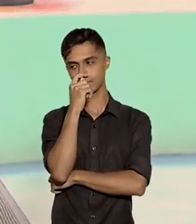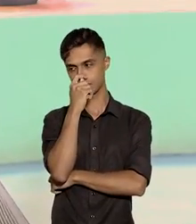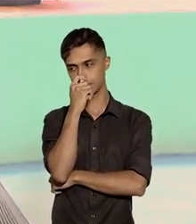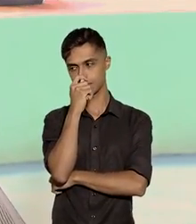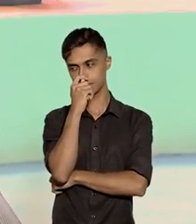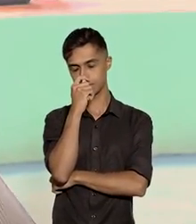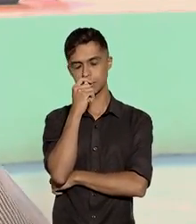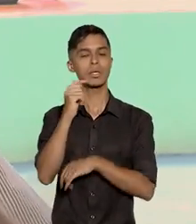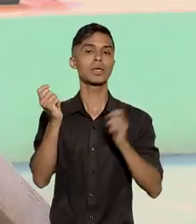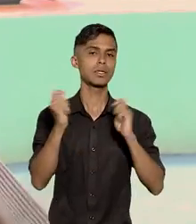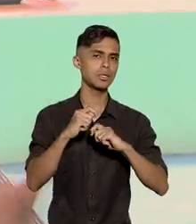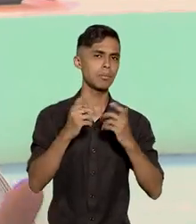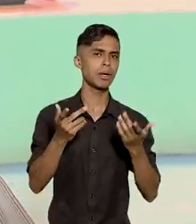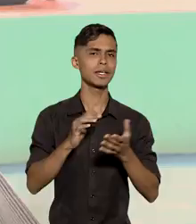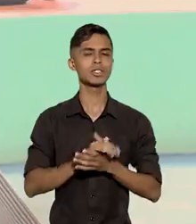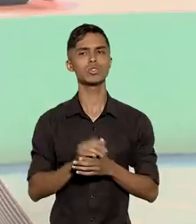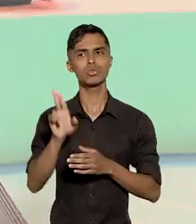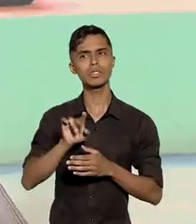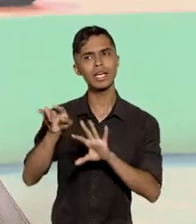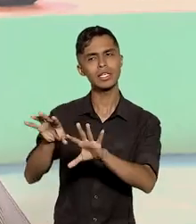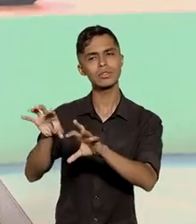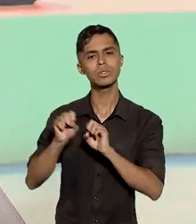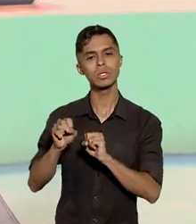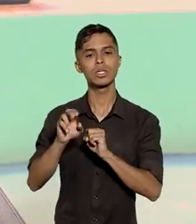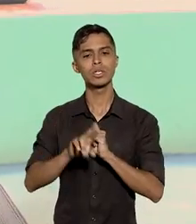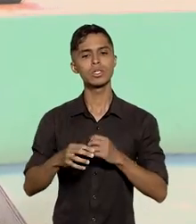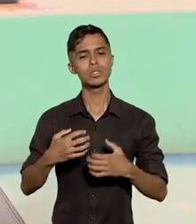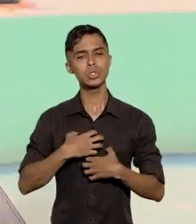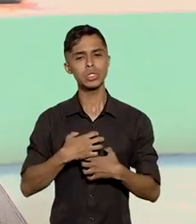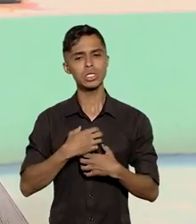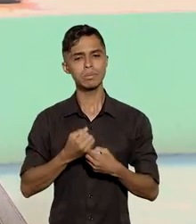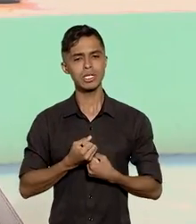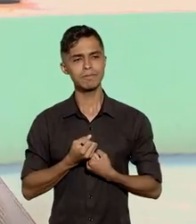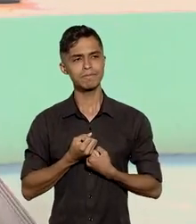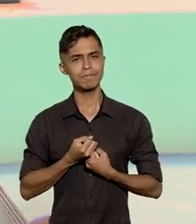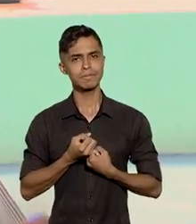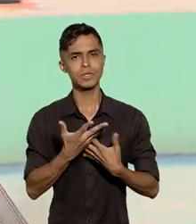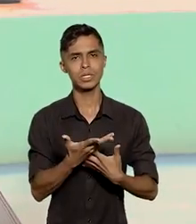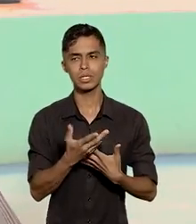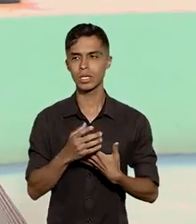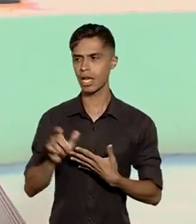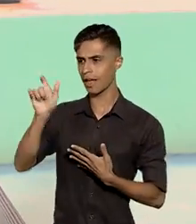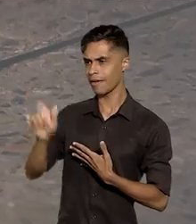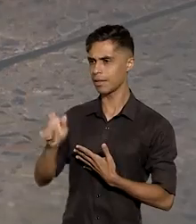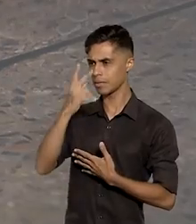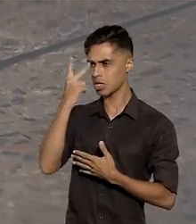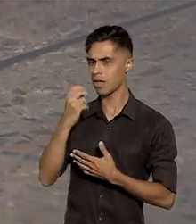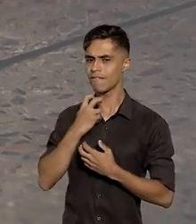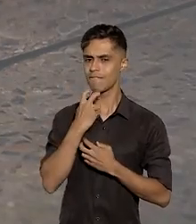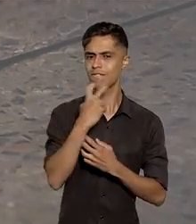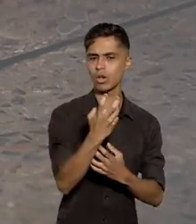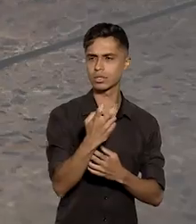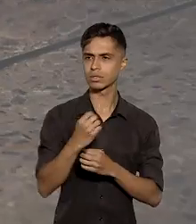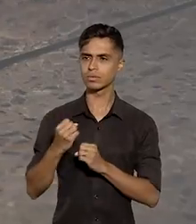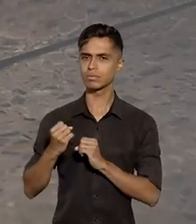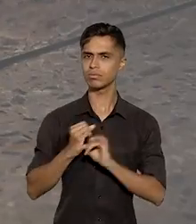na possibilidade de usar isso de alguma forma para dar voz a quem precisa, né?